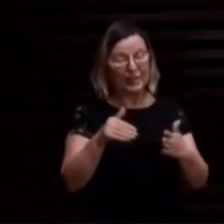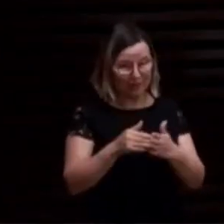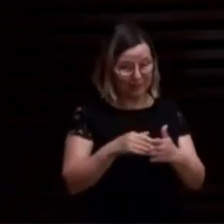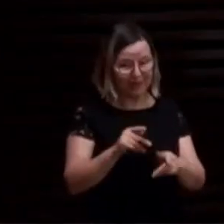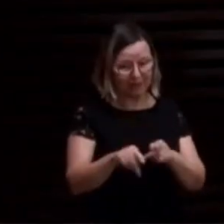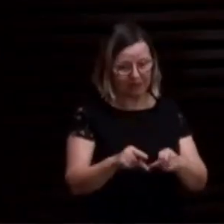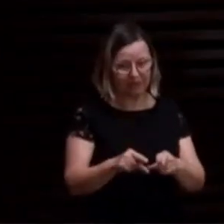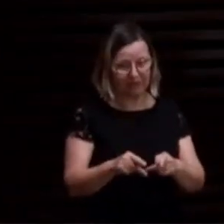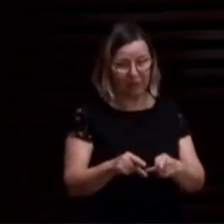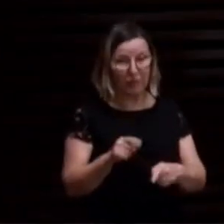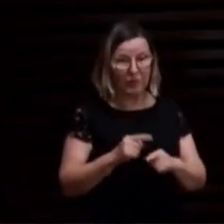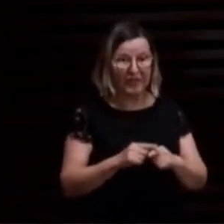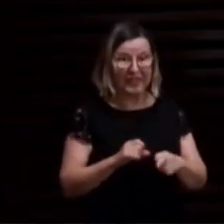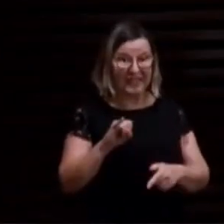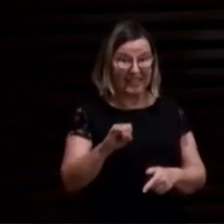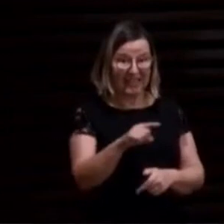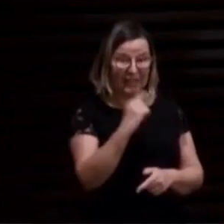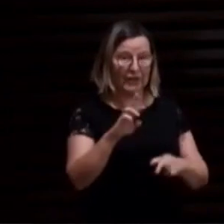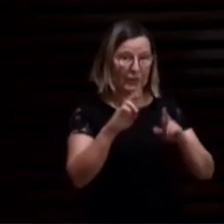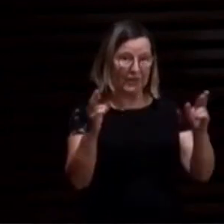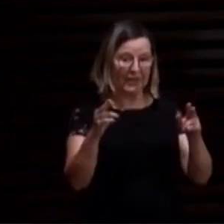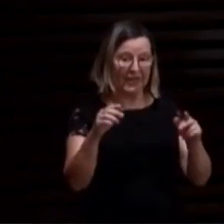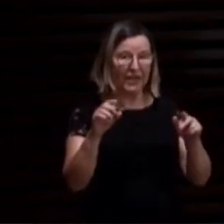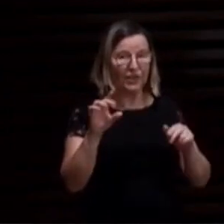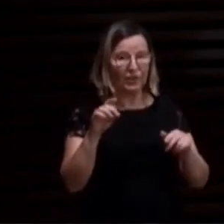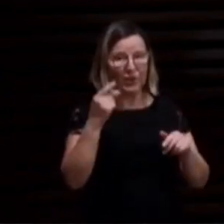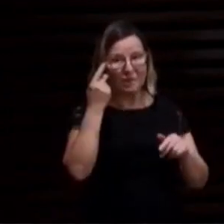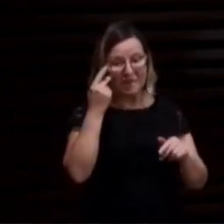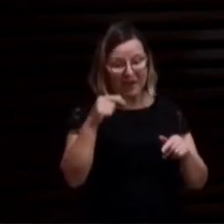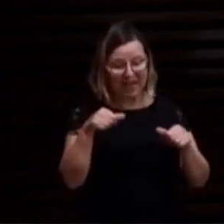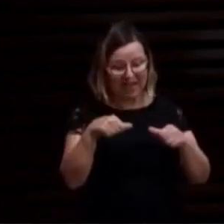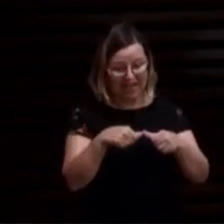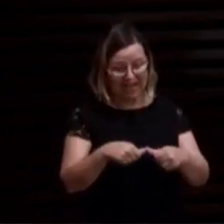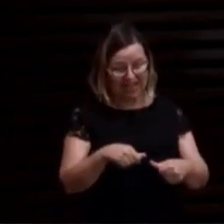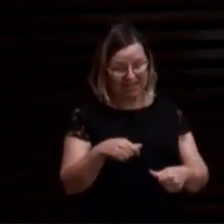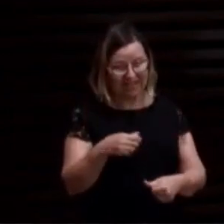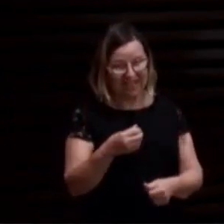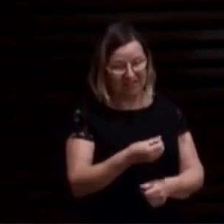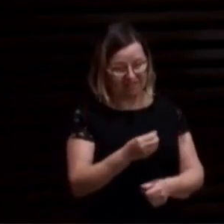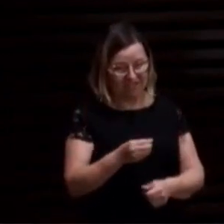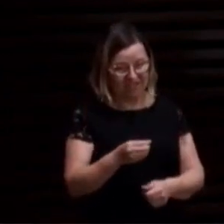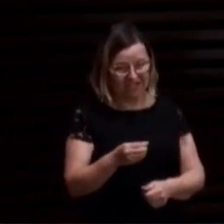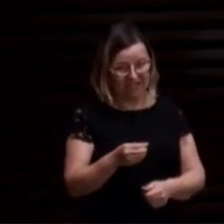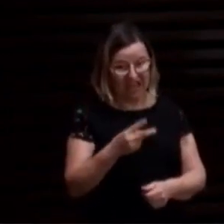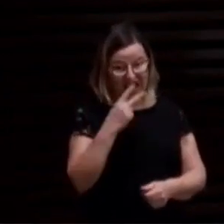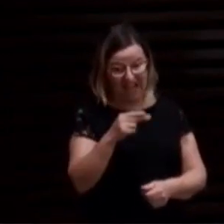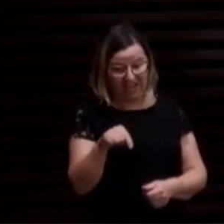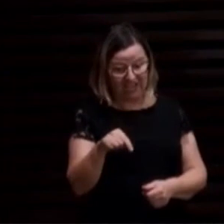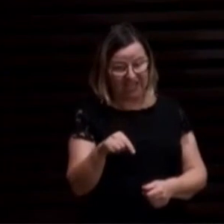os mais infelizes, os mais desgraçados de todos os homens, ele está morto. Mas